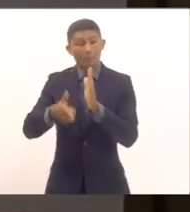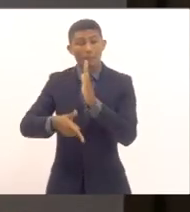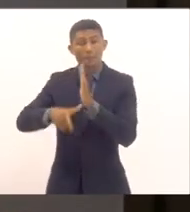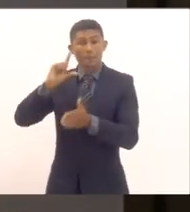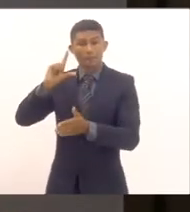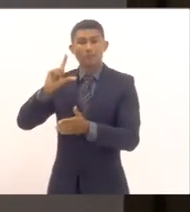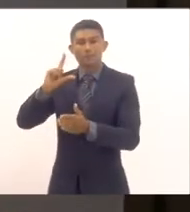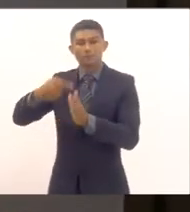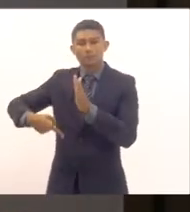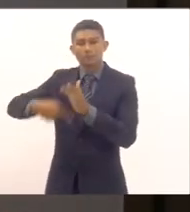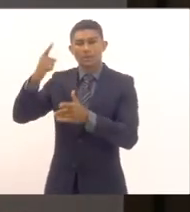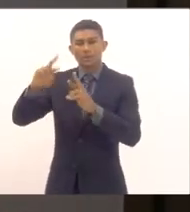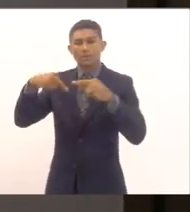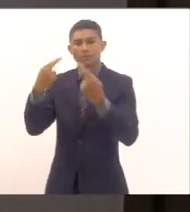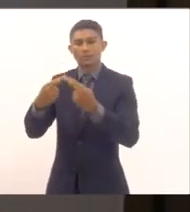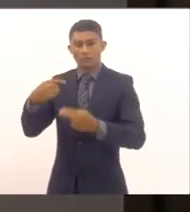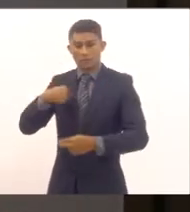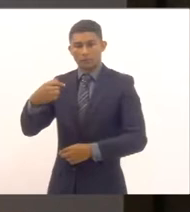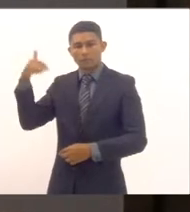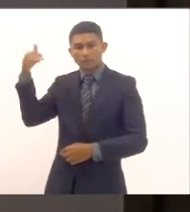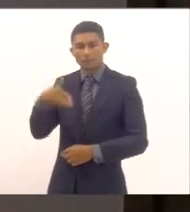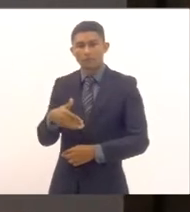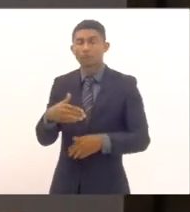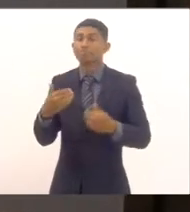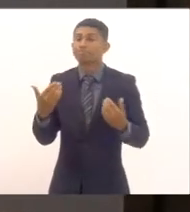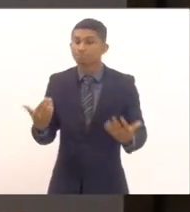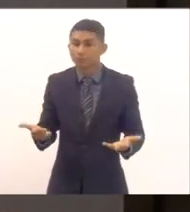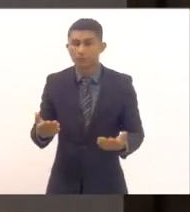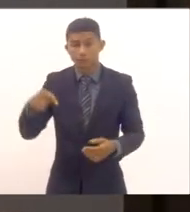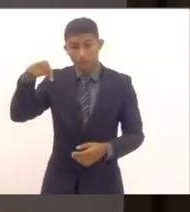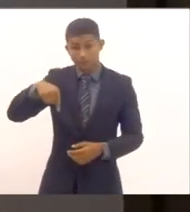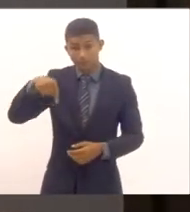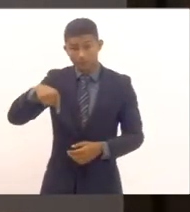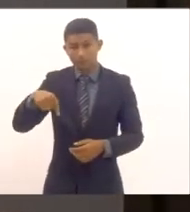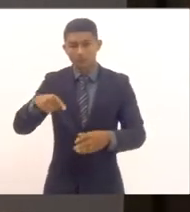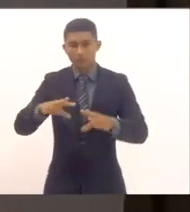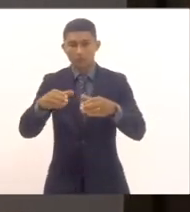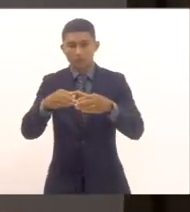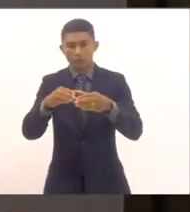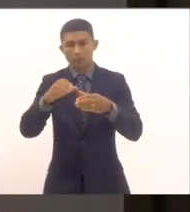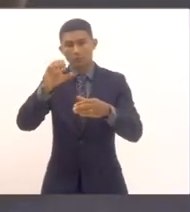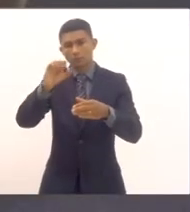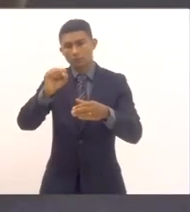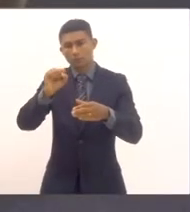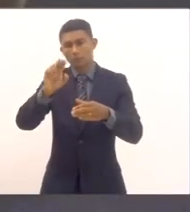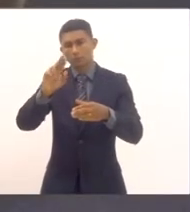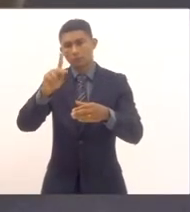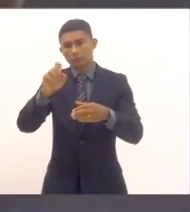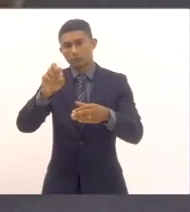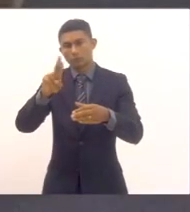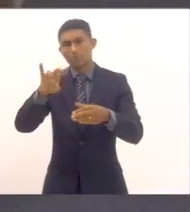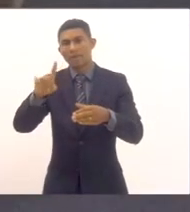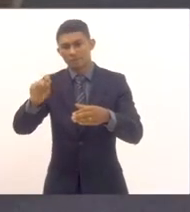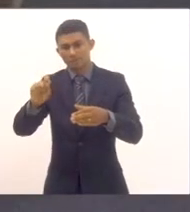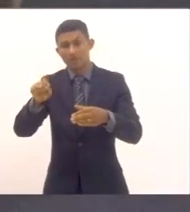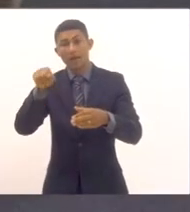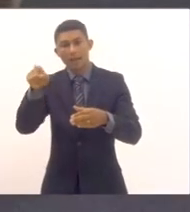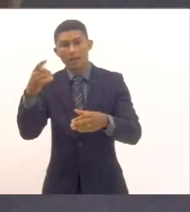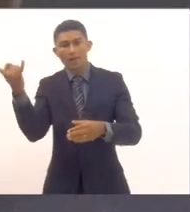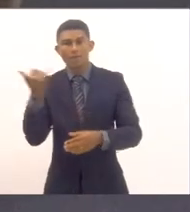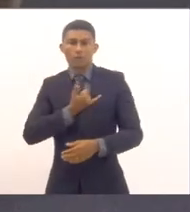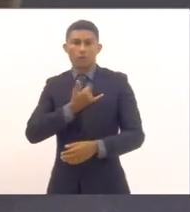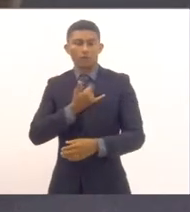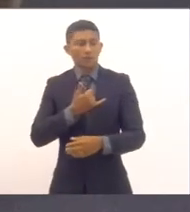participamos aqui da CPI fomos demandados aqui pela SuperVia sobre algumas estações que teriam